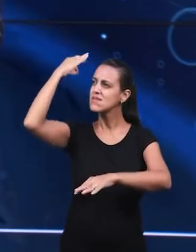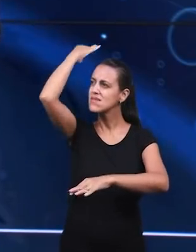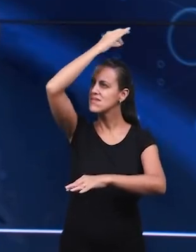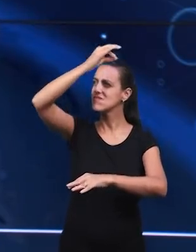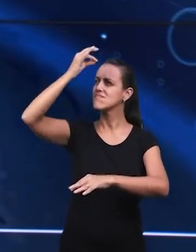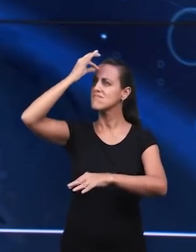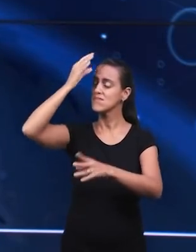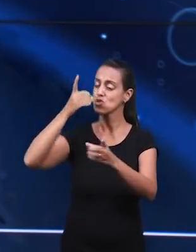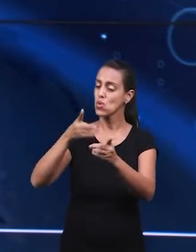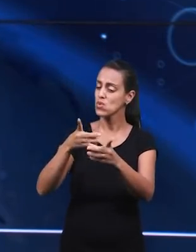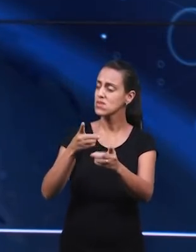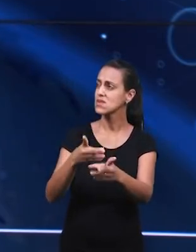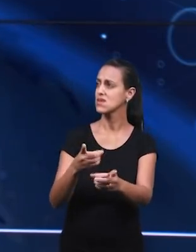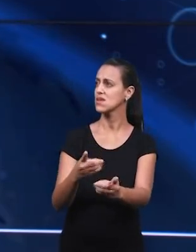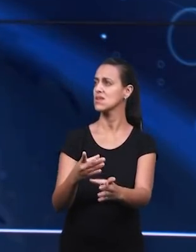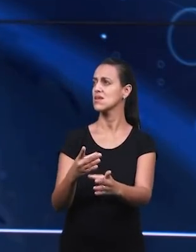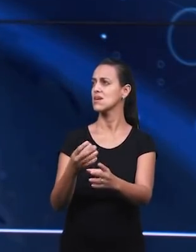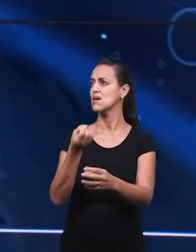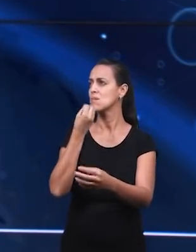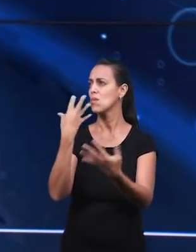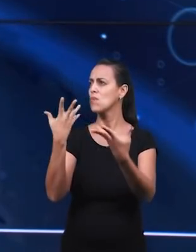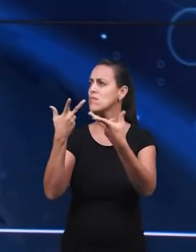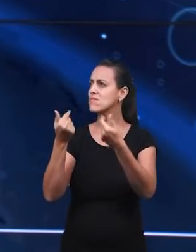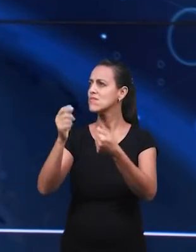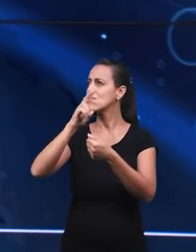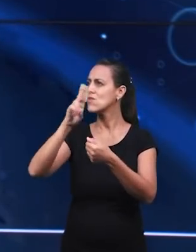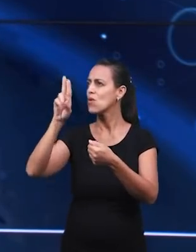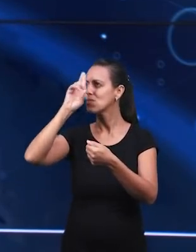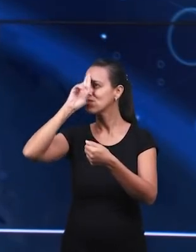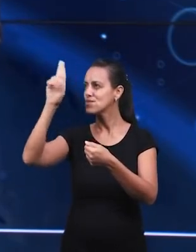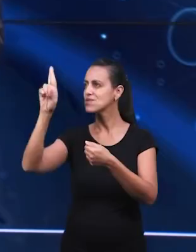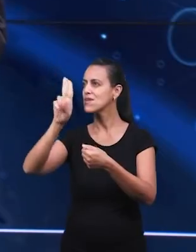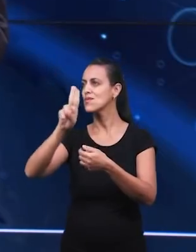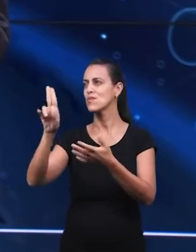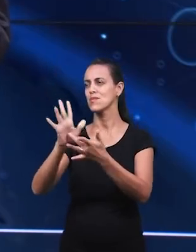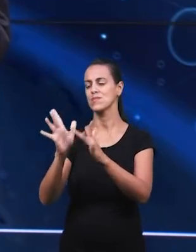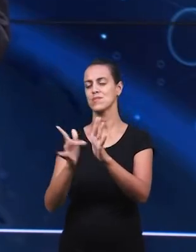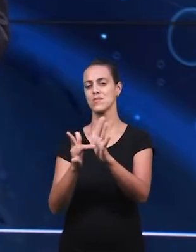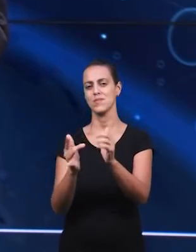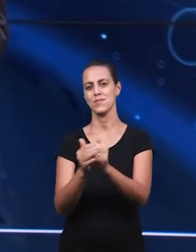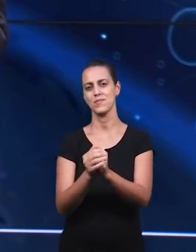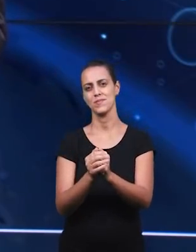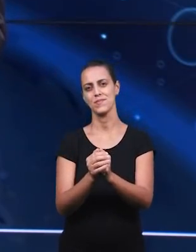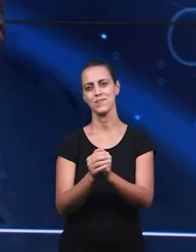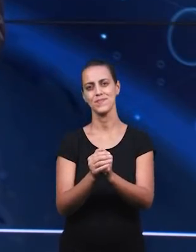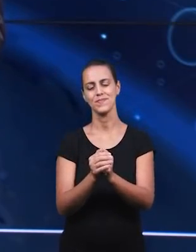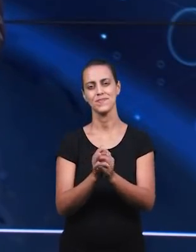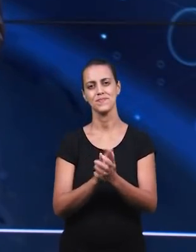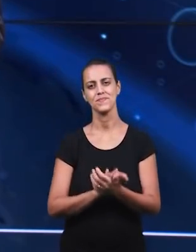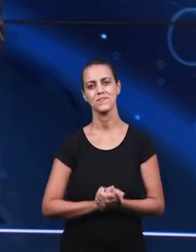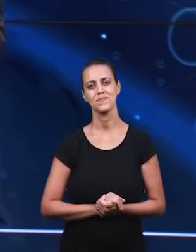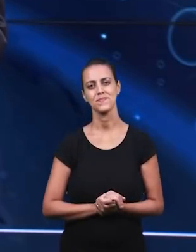Santo. Bendito seja o nome do Senhor, nós te louvamos. Em nome do Senhor Jesus.